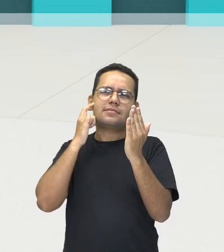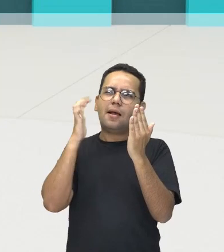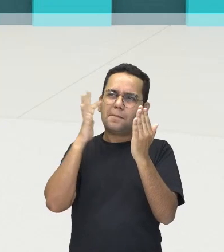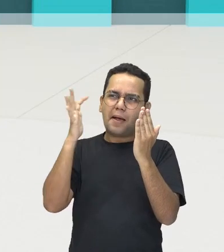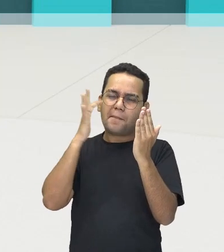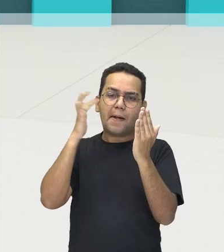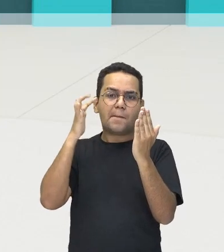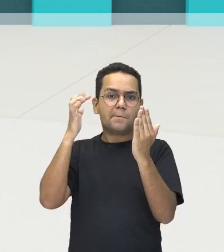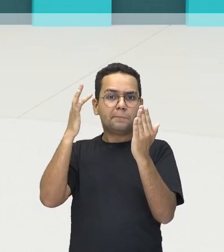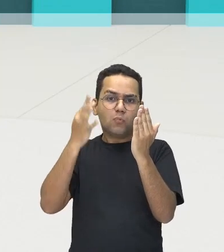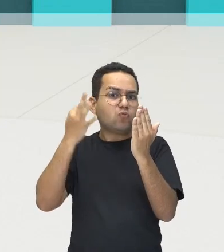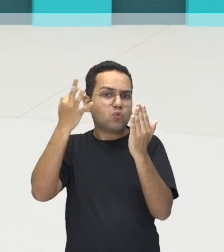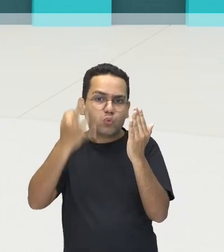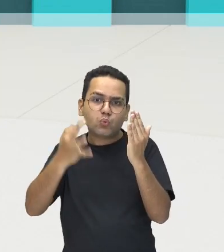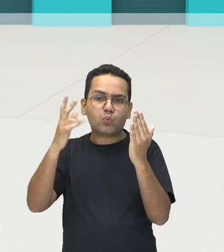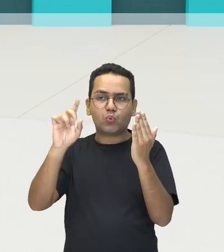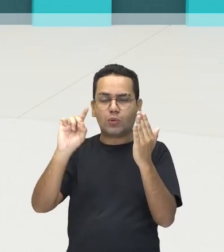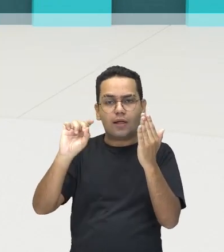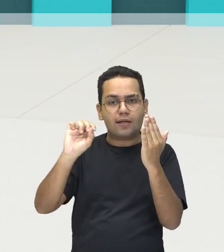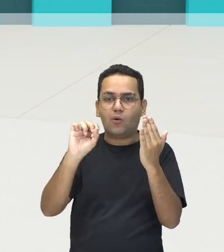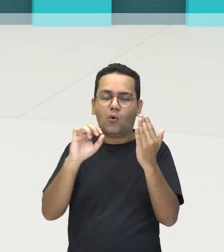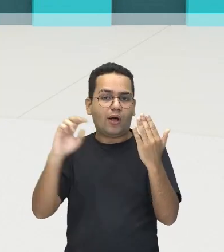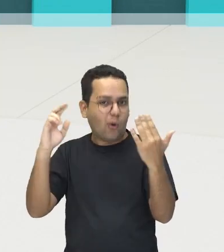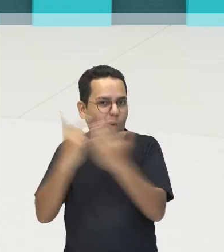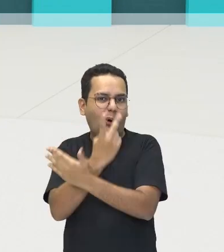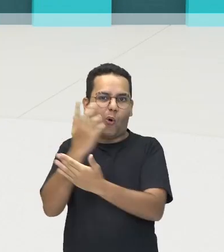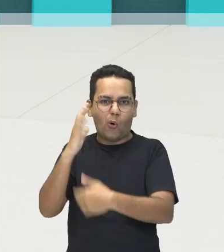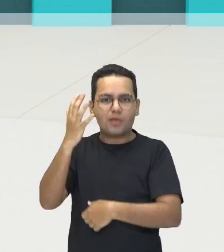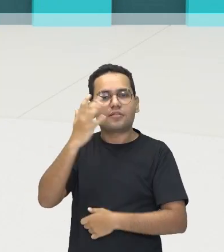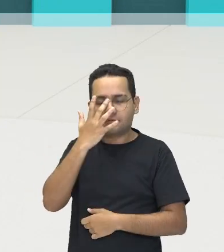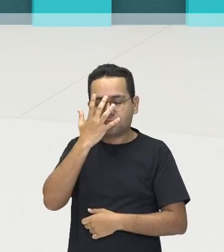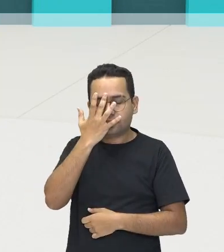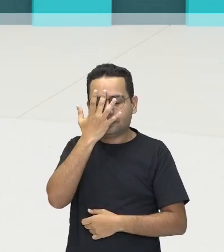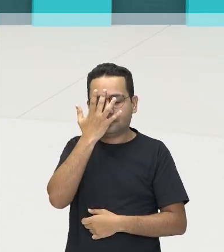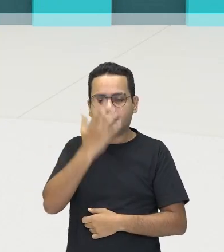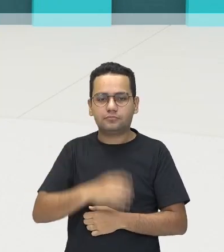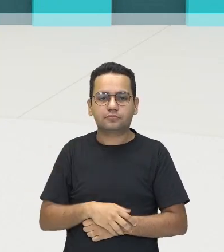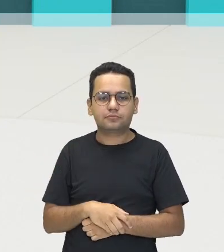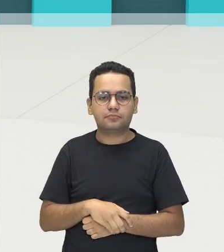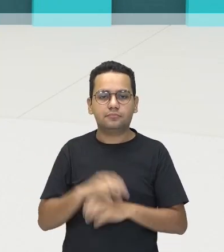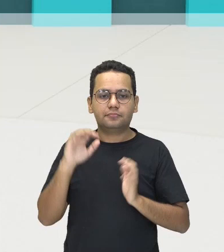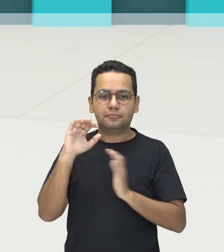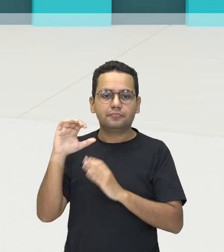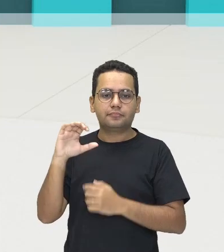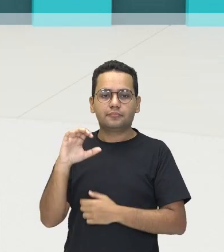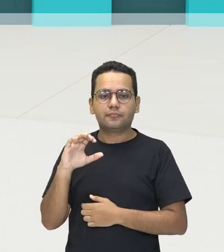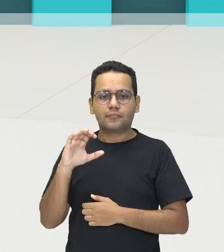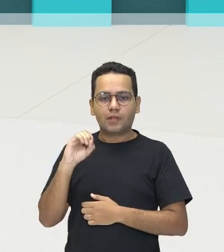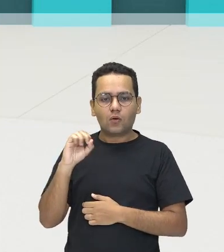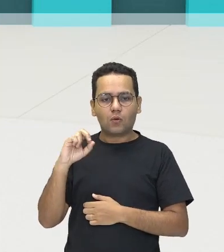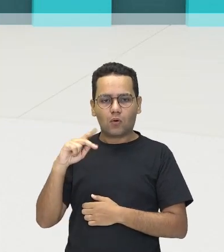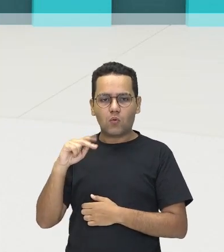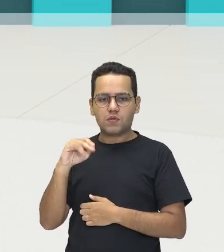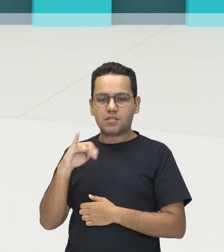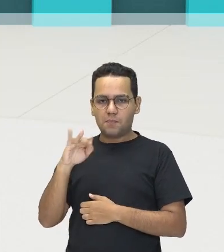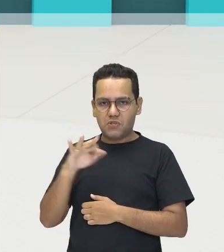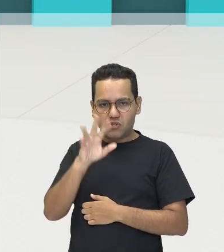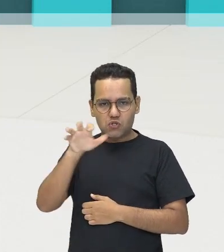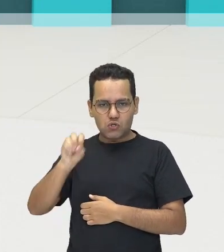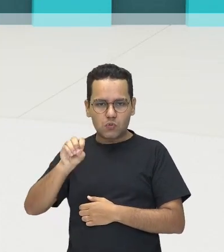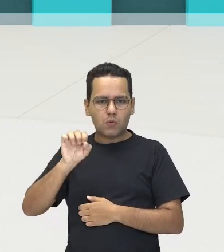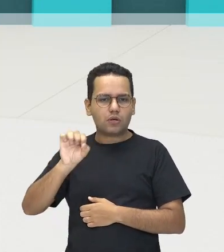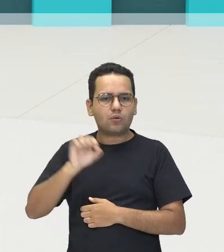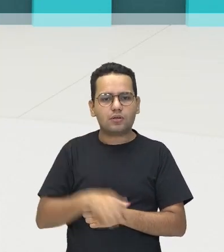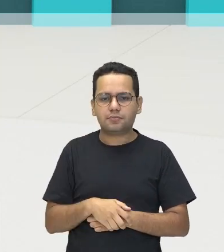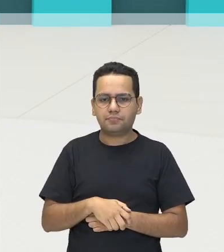autor quer dizer, tá bom? Diferentemente do classicismo. E a outra característica é o convencimento pelo raciocínio, isto é, pela